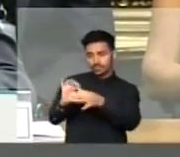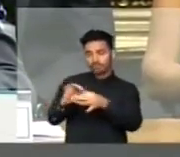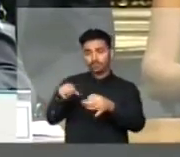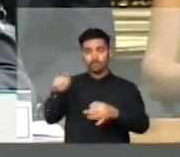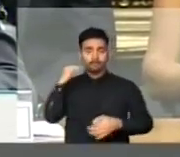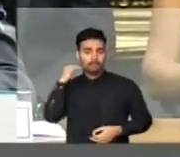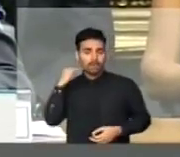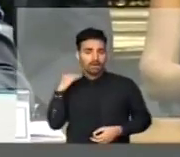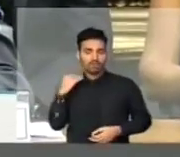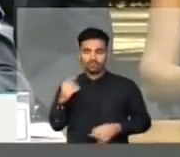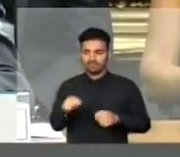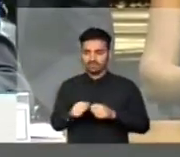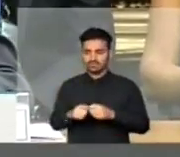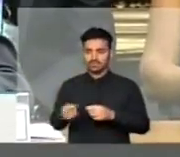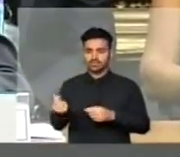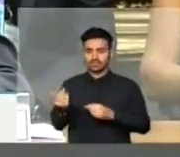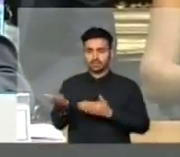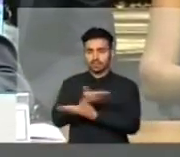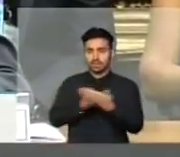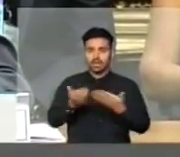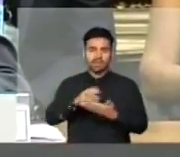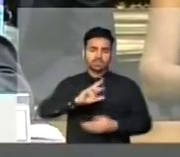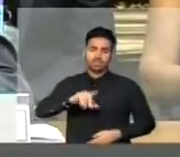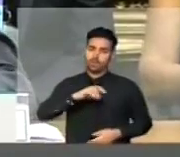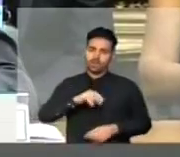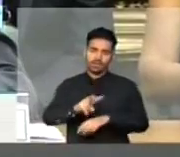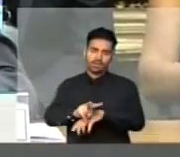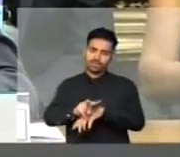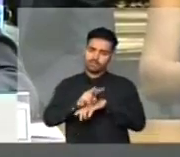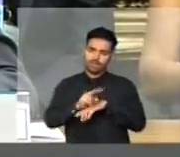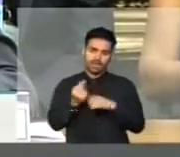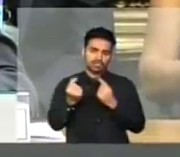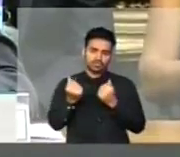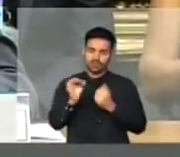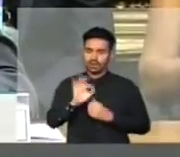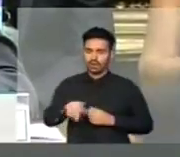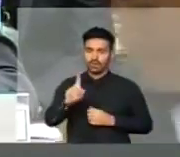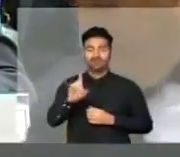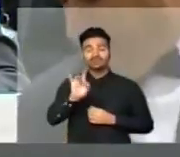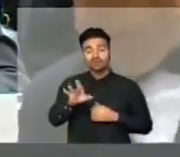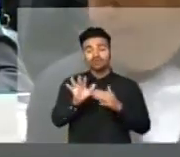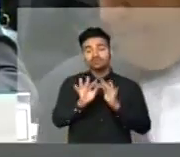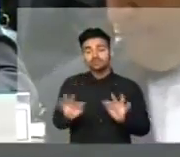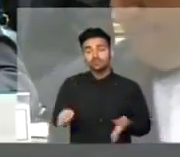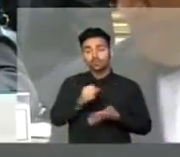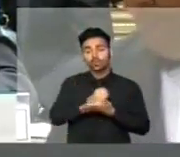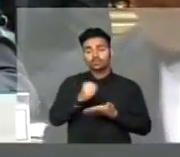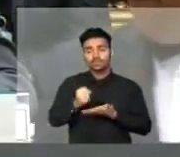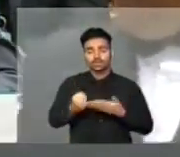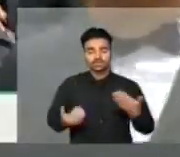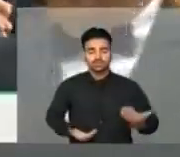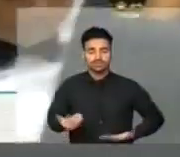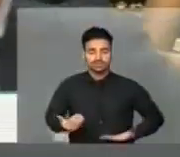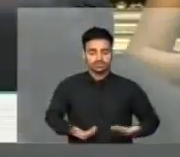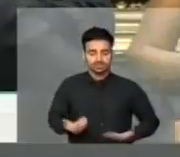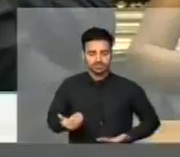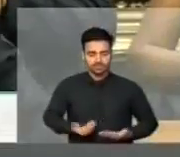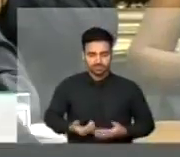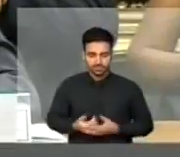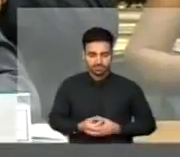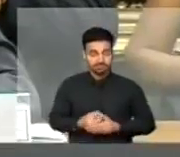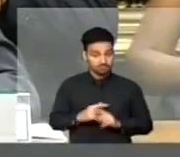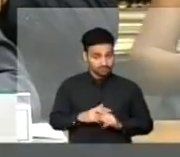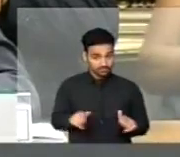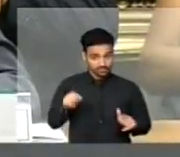não caracterizam operações de créditos, mas mero contrato de prestação de serviço. Sobre esse